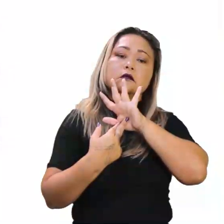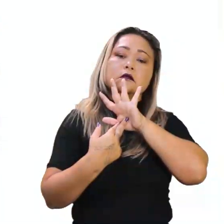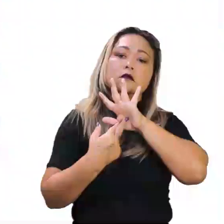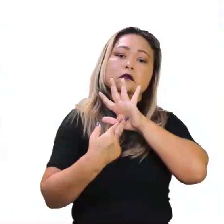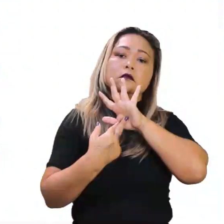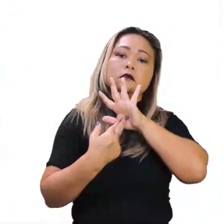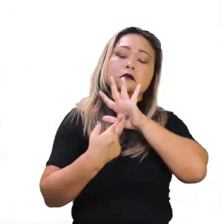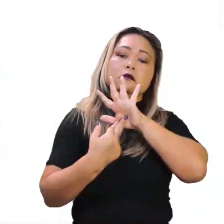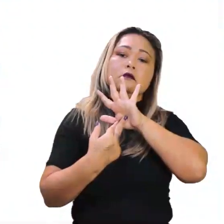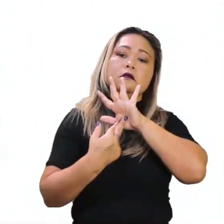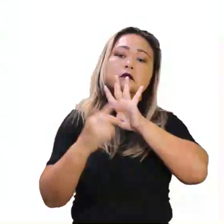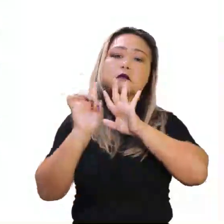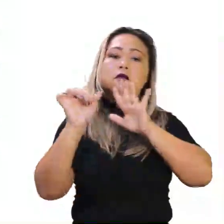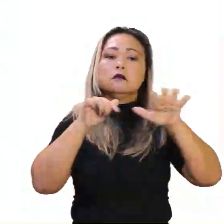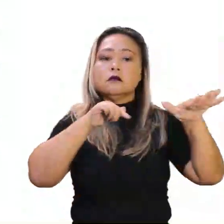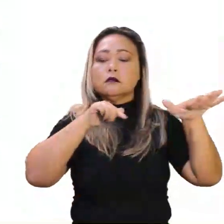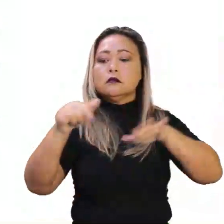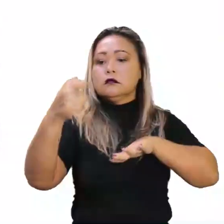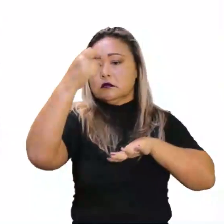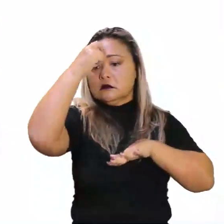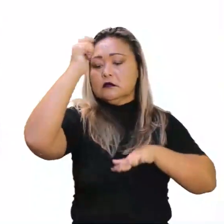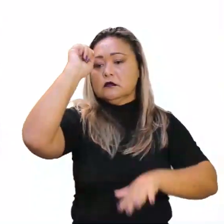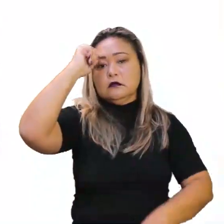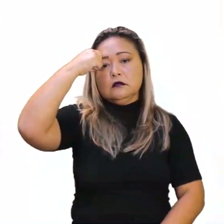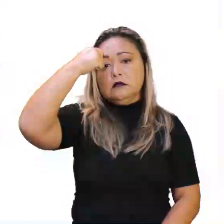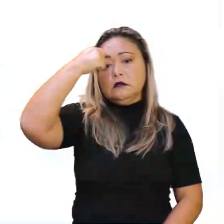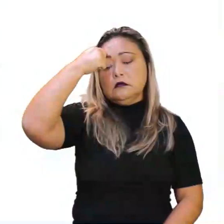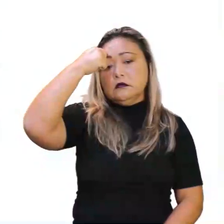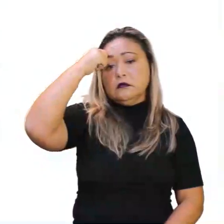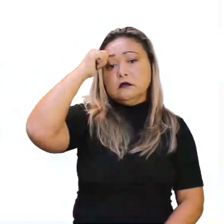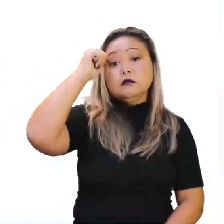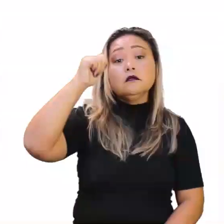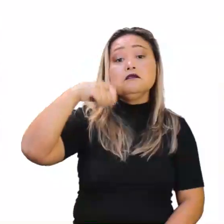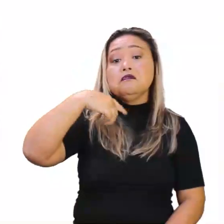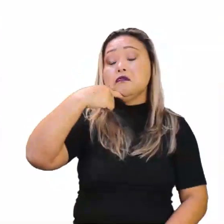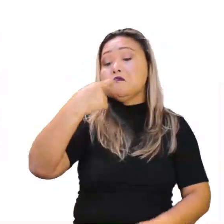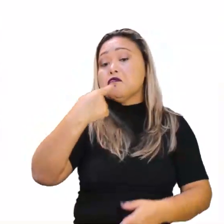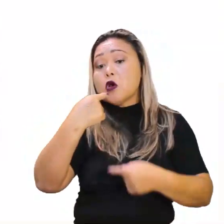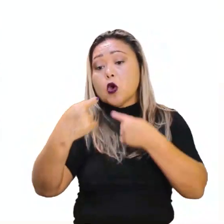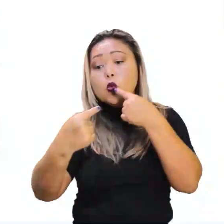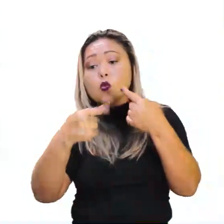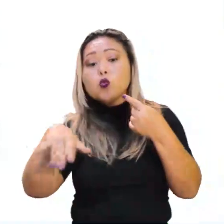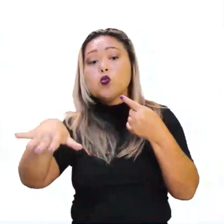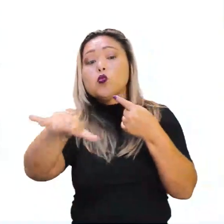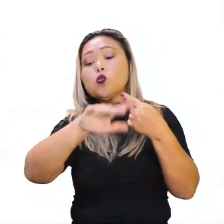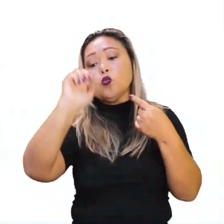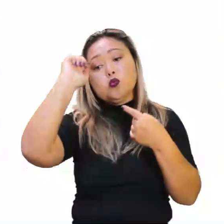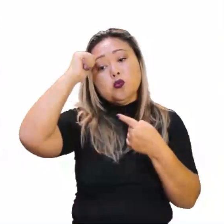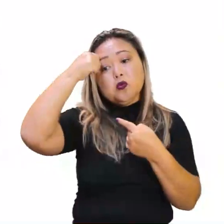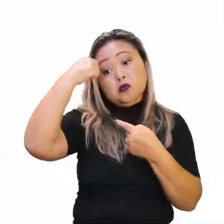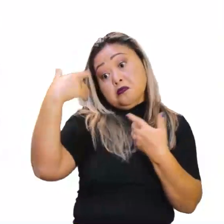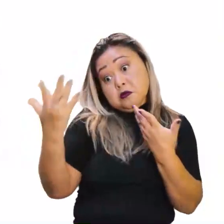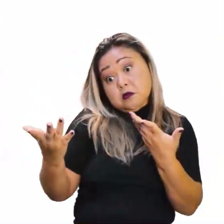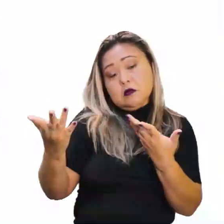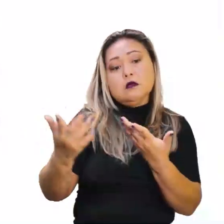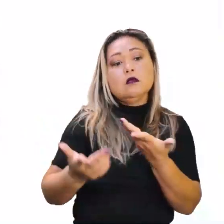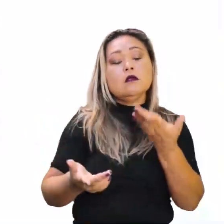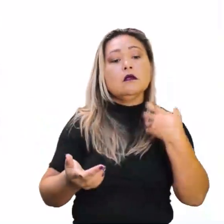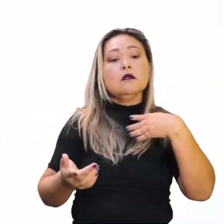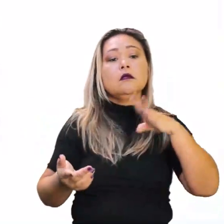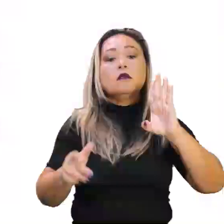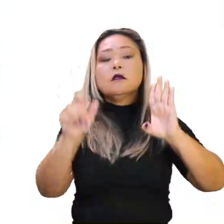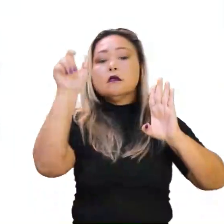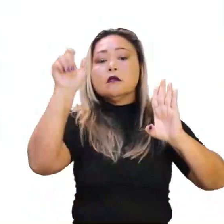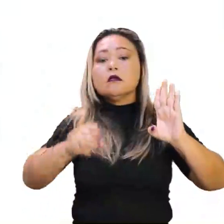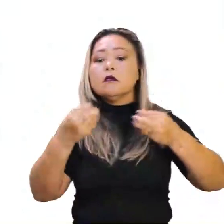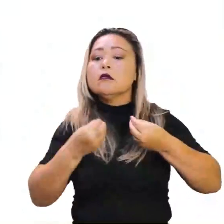A charge representa apenas a Semana da Consciência Negra. Ela pouco critica a situação dos negros. Será que foi isso mesmo?